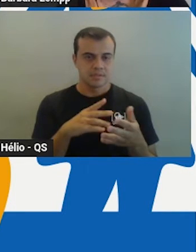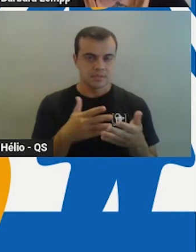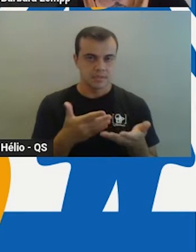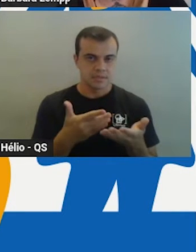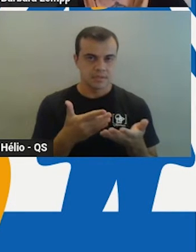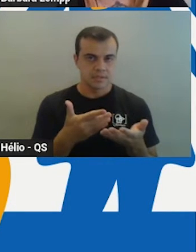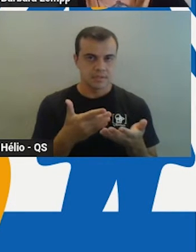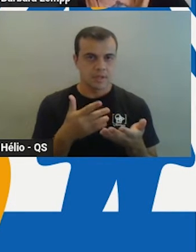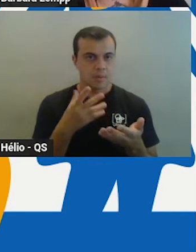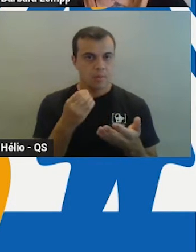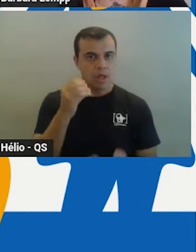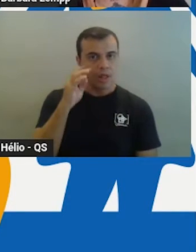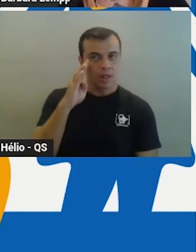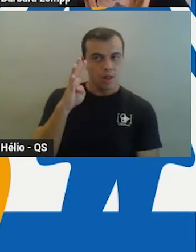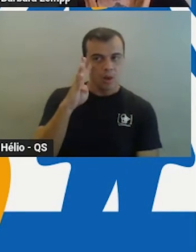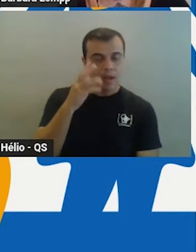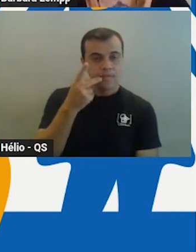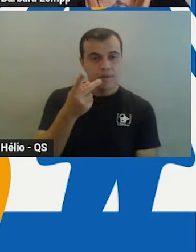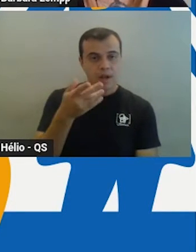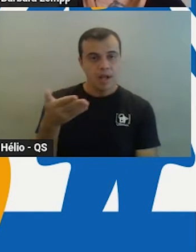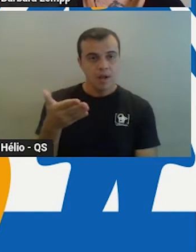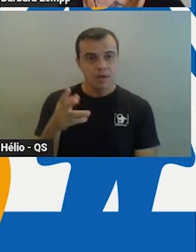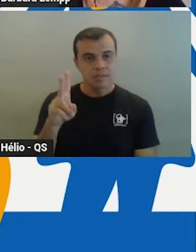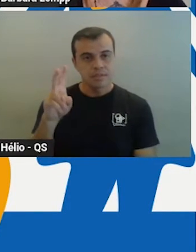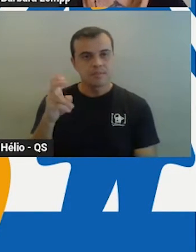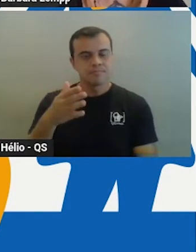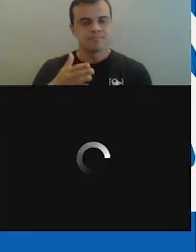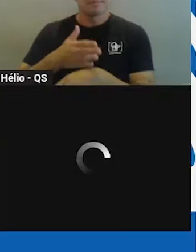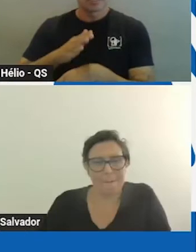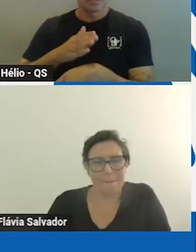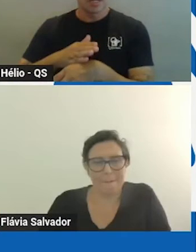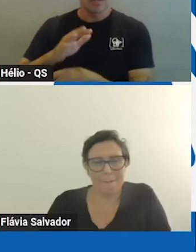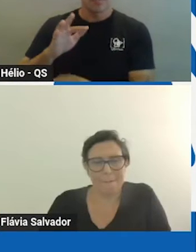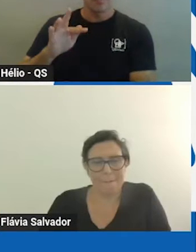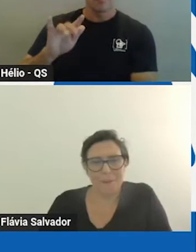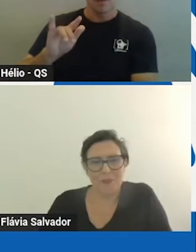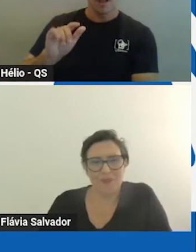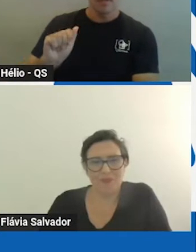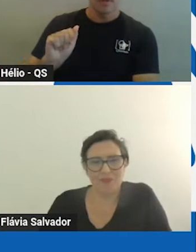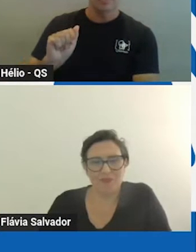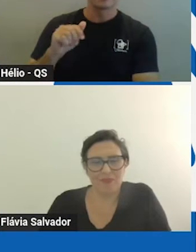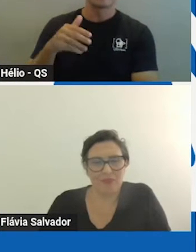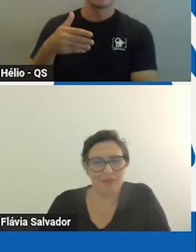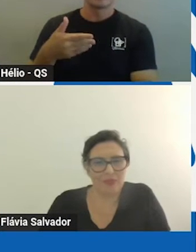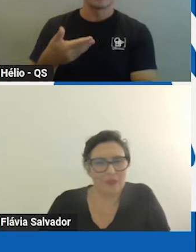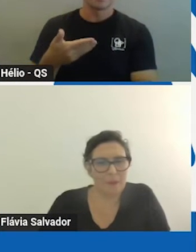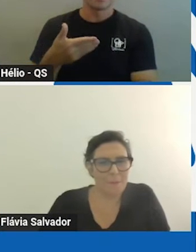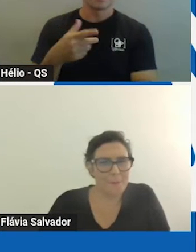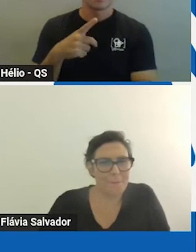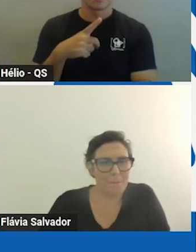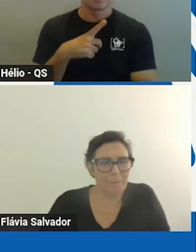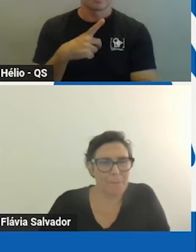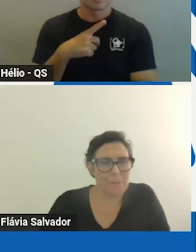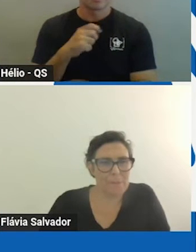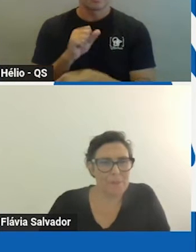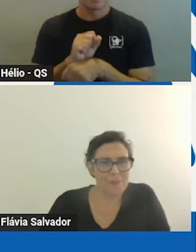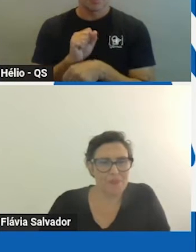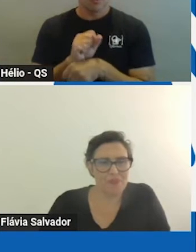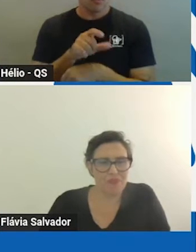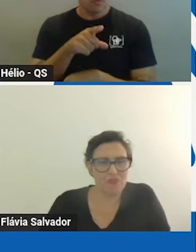muita teoria. Agora tem um pouquinho mais da parte prática, que está com a Flávia, mas espero